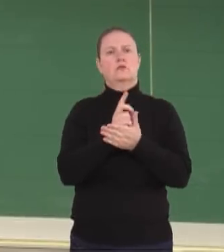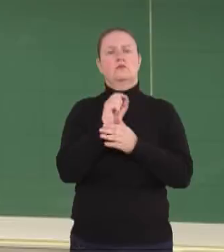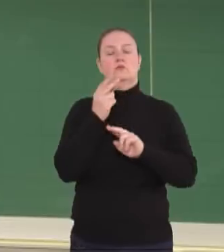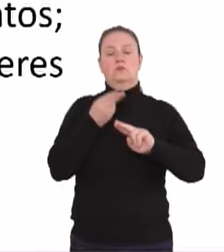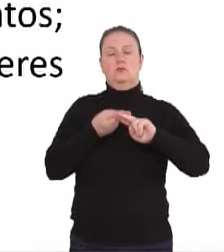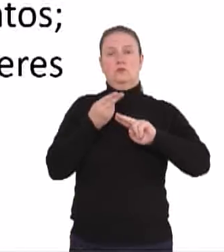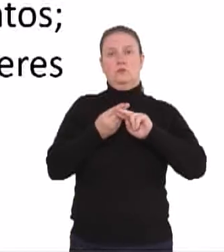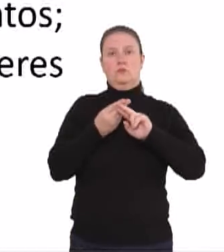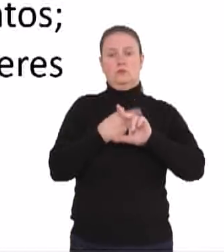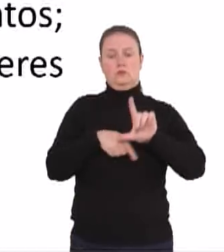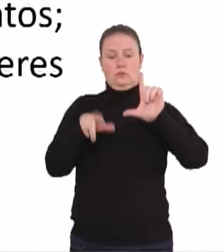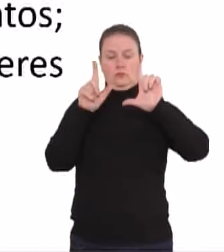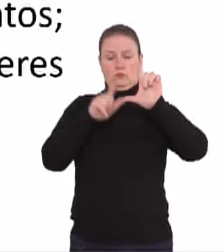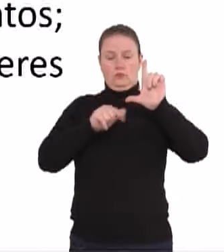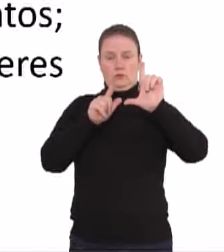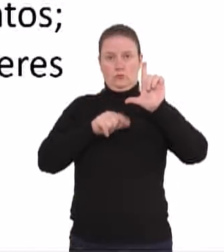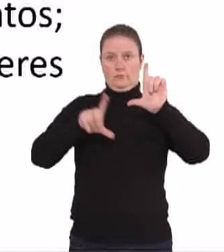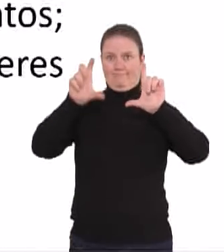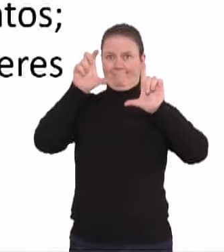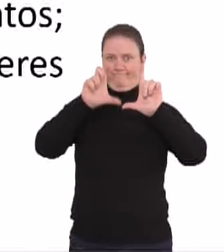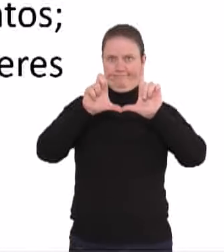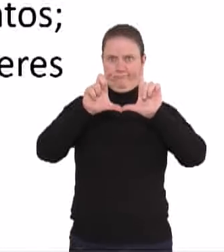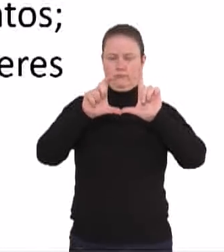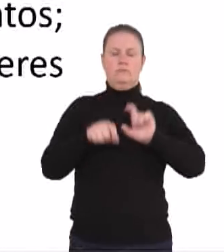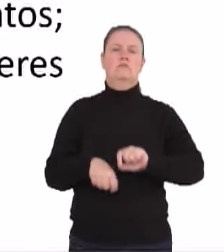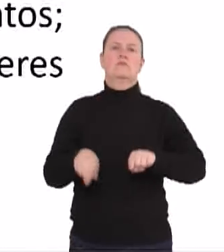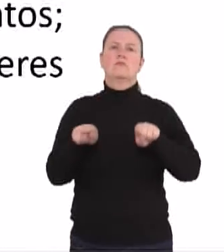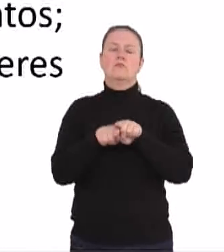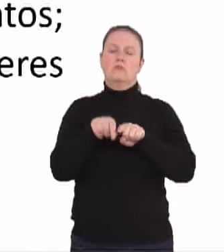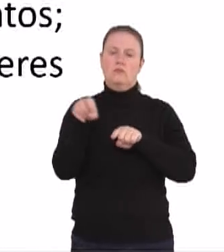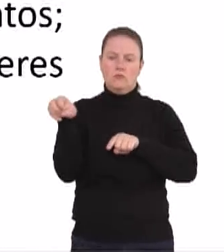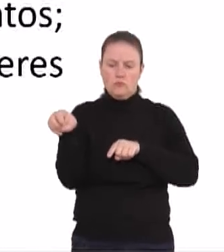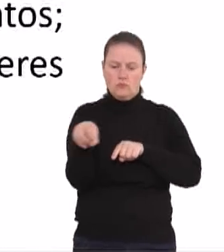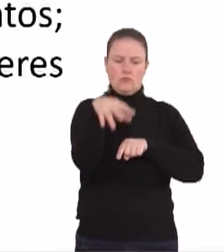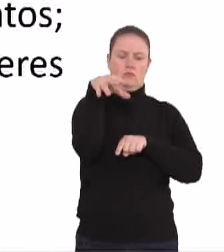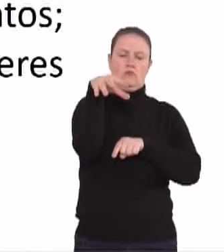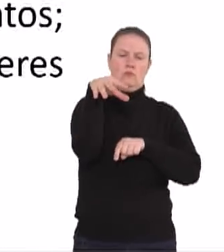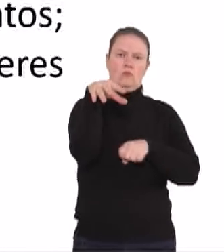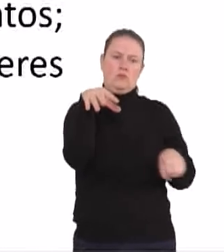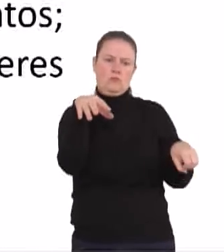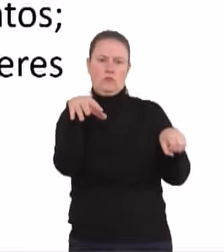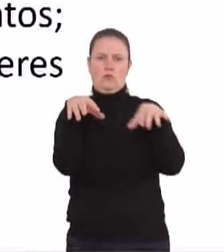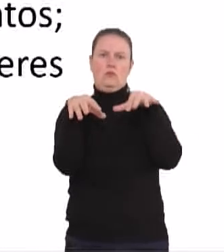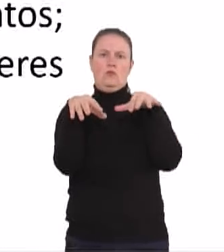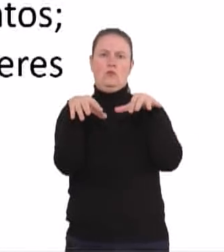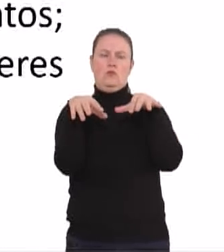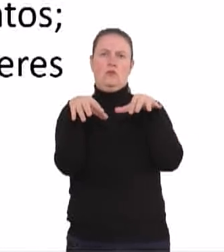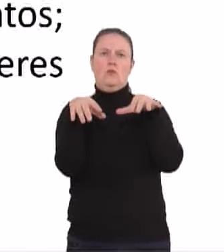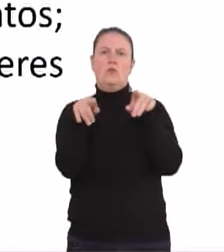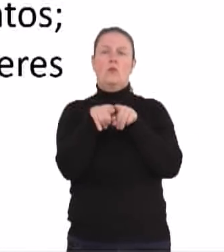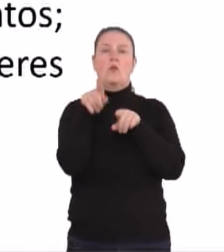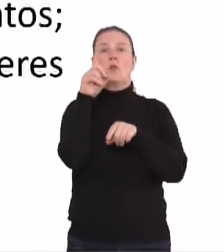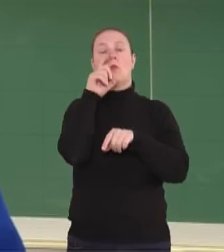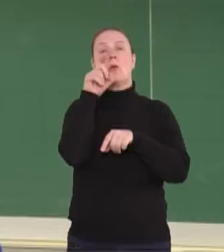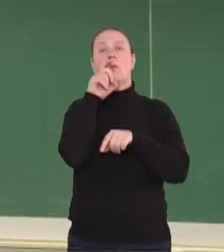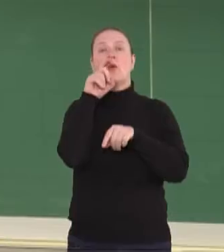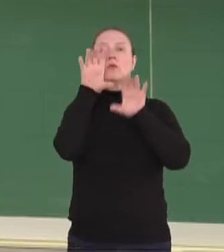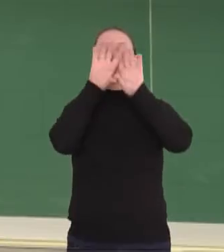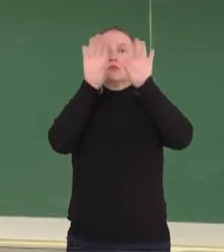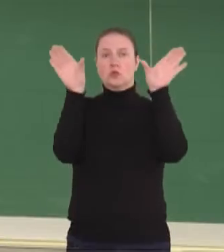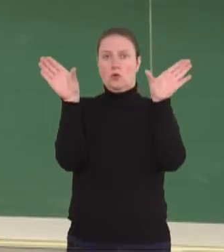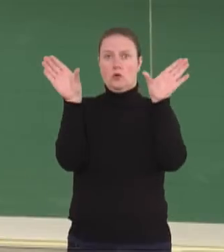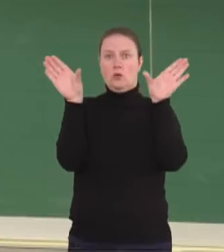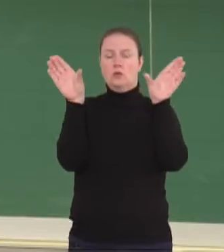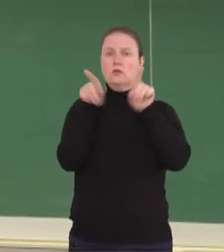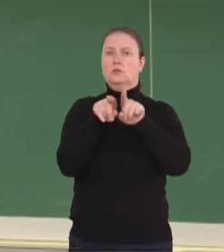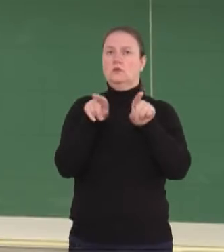letra maiúscula. Então, veio a luz e surgiram Ranginui, vírgula, o pai do céu, vírgula de novo.